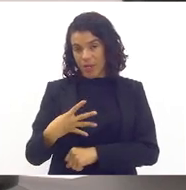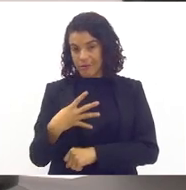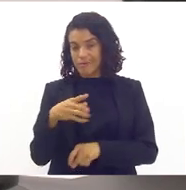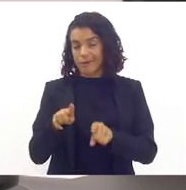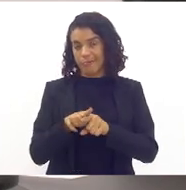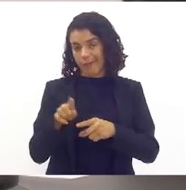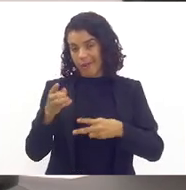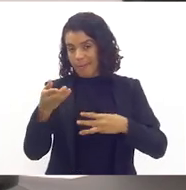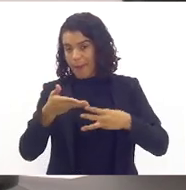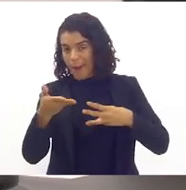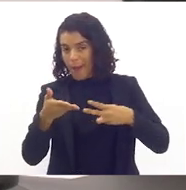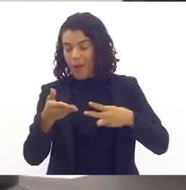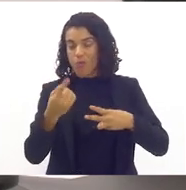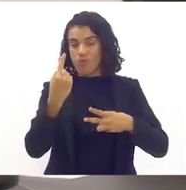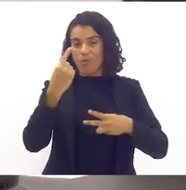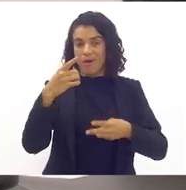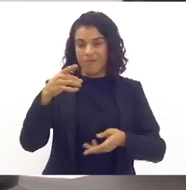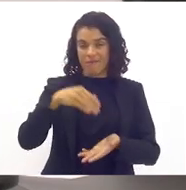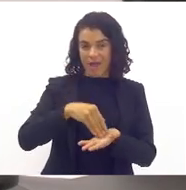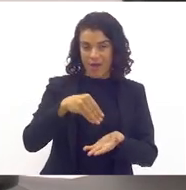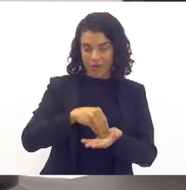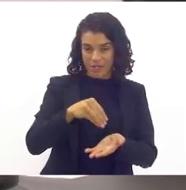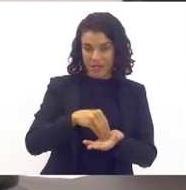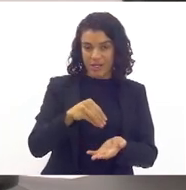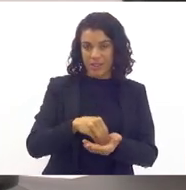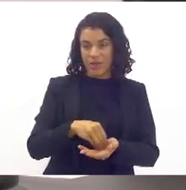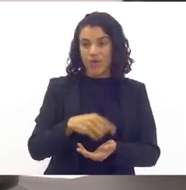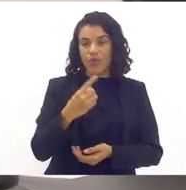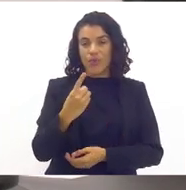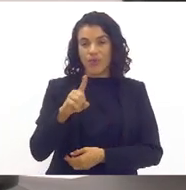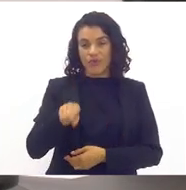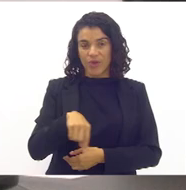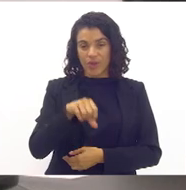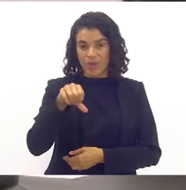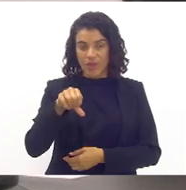de 1,9 bi em